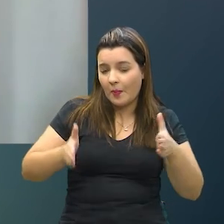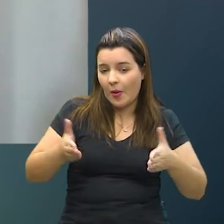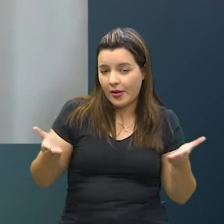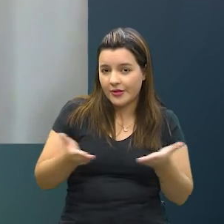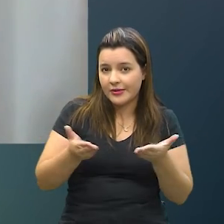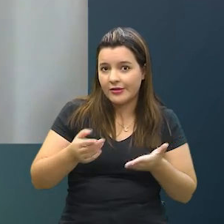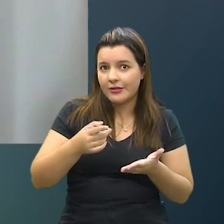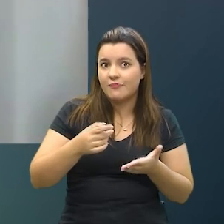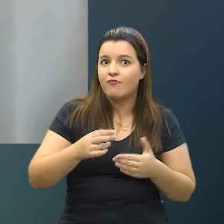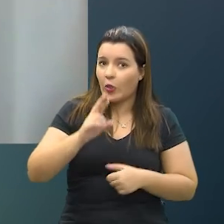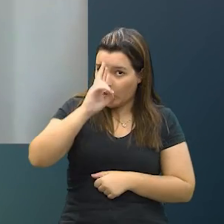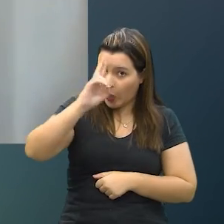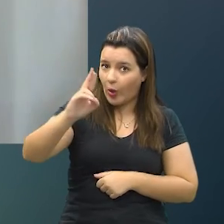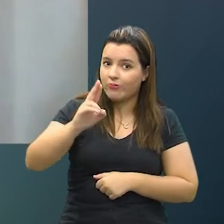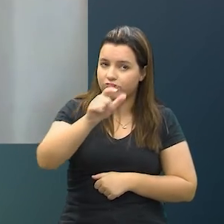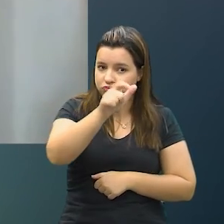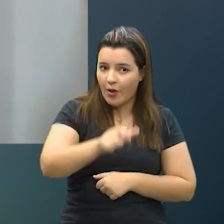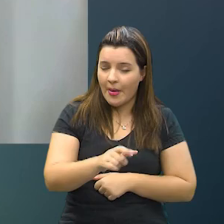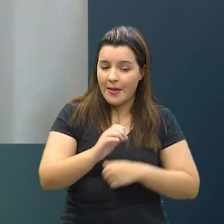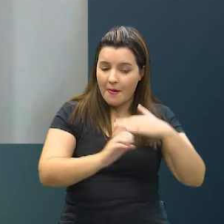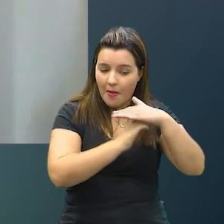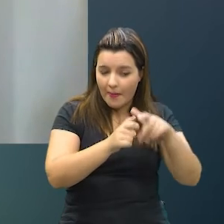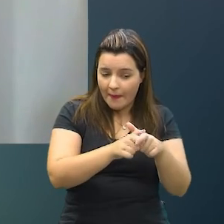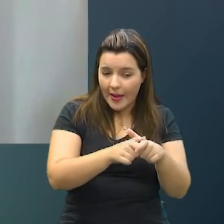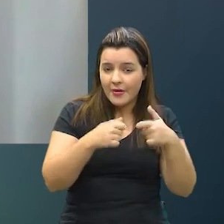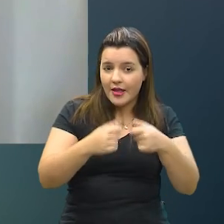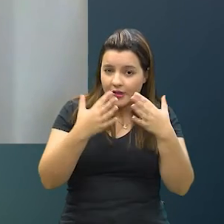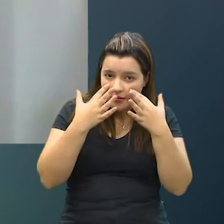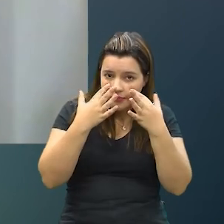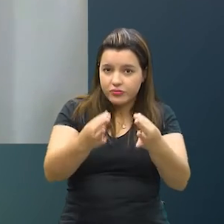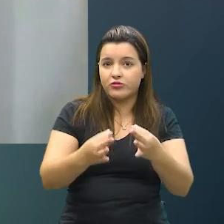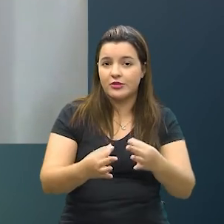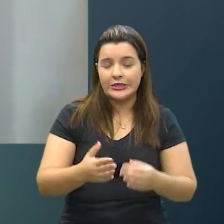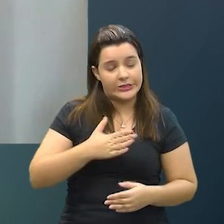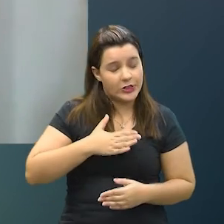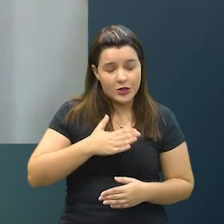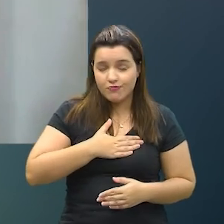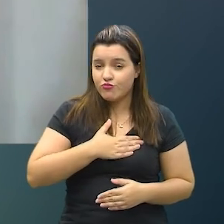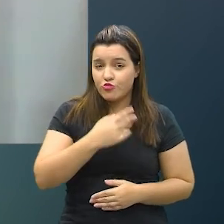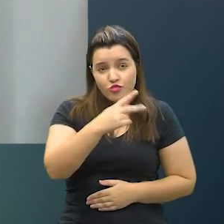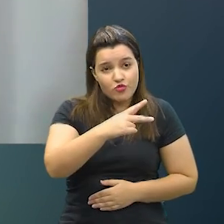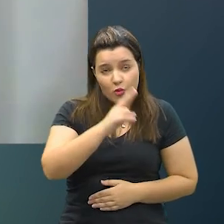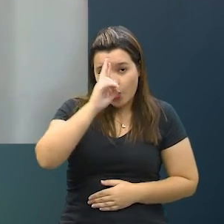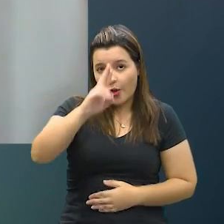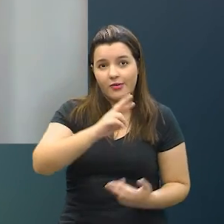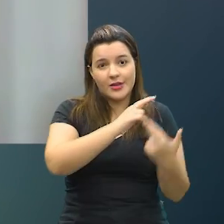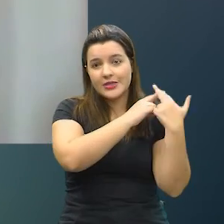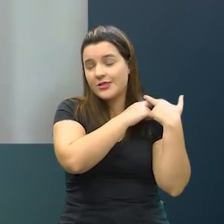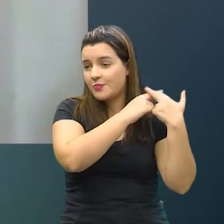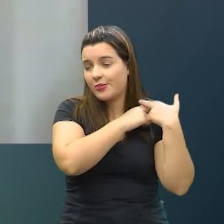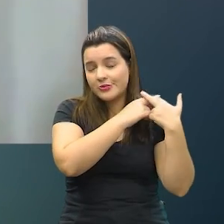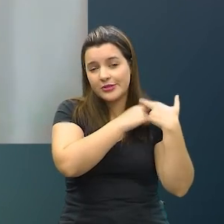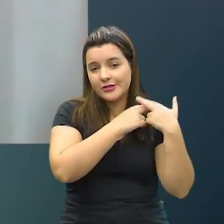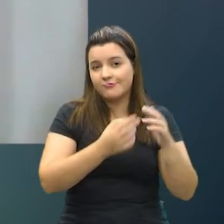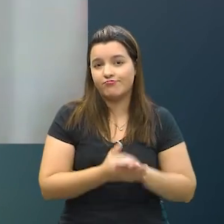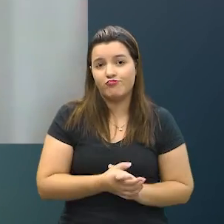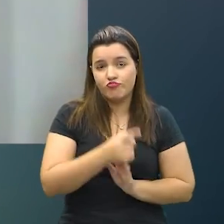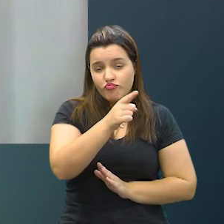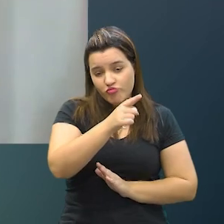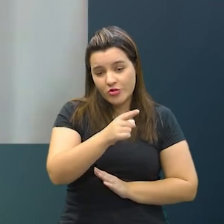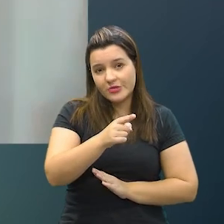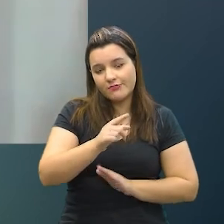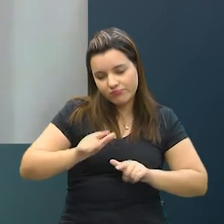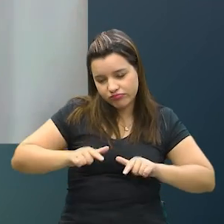bastante atento com isso, você tem que trazer esse protagonismo para você, porque você vai fazer a diferença no seu negócio,